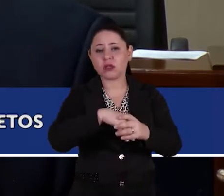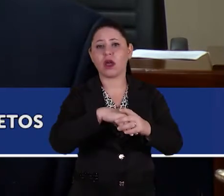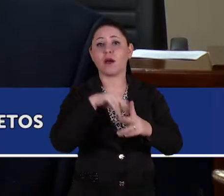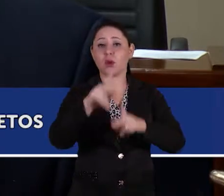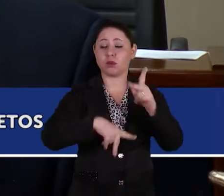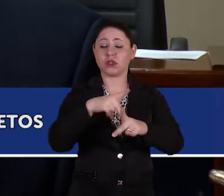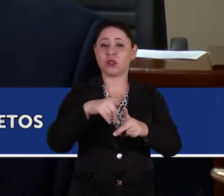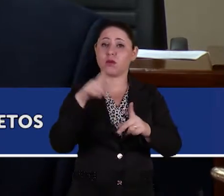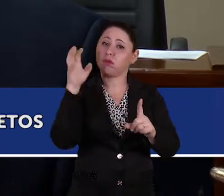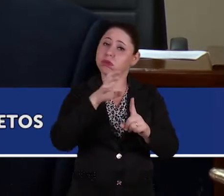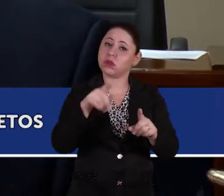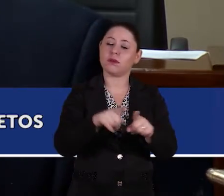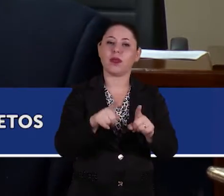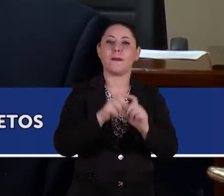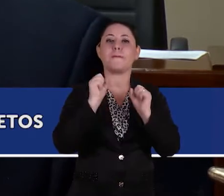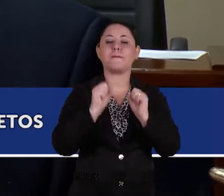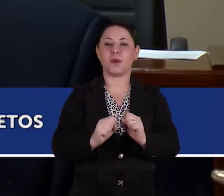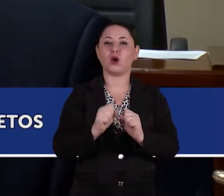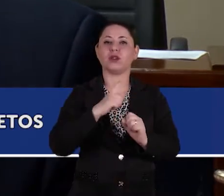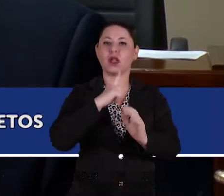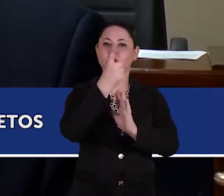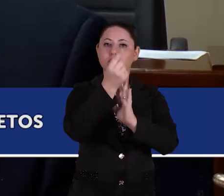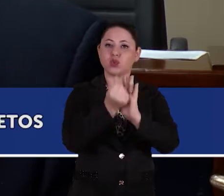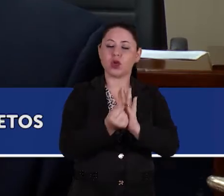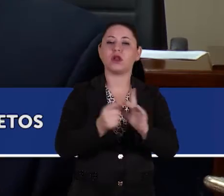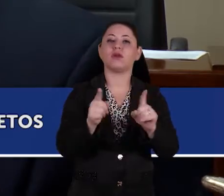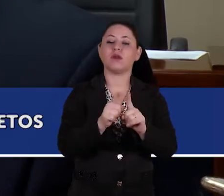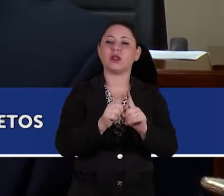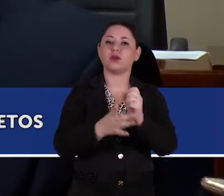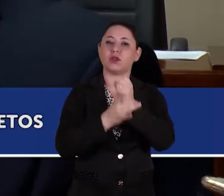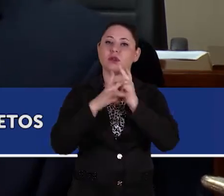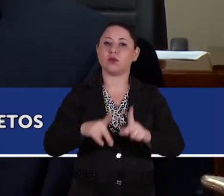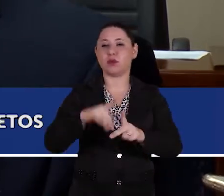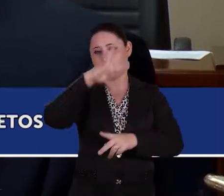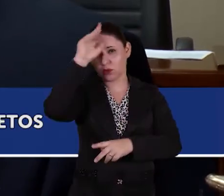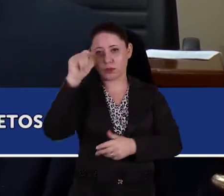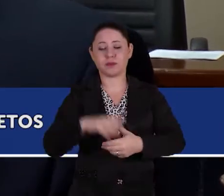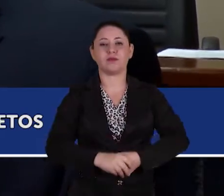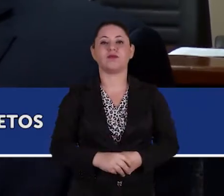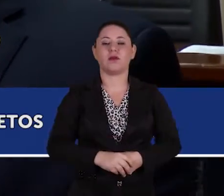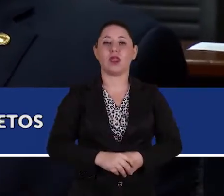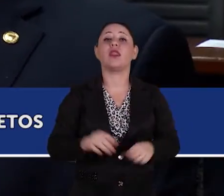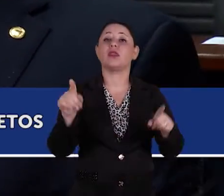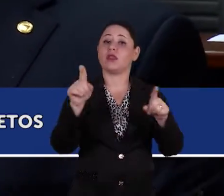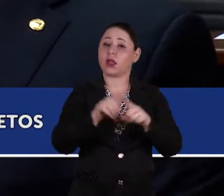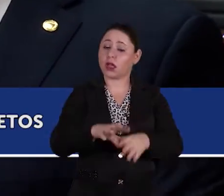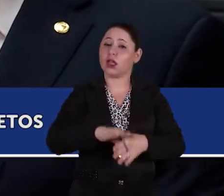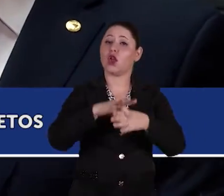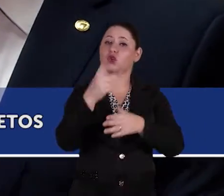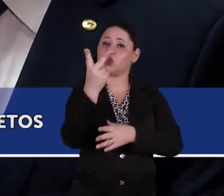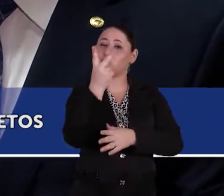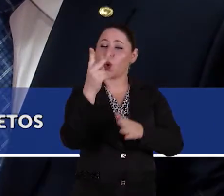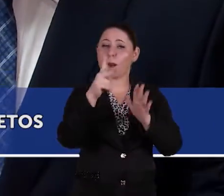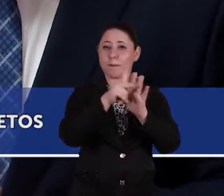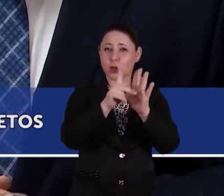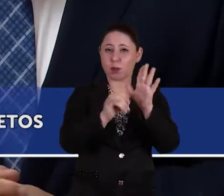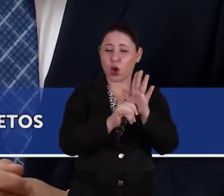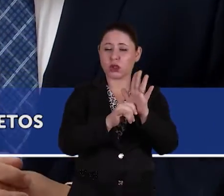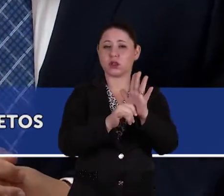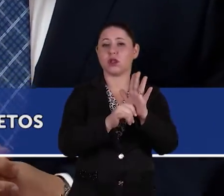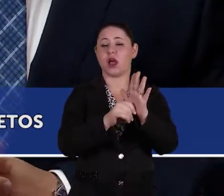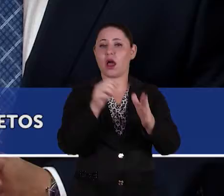Estado possa, então, através disso, arrecadar para a segurança pública do Mato Grosso do Sul. Destacando que essas 2 propostas que foram